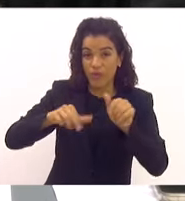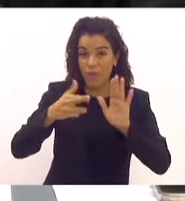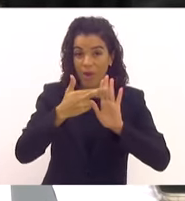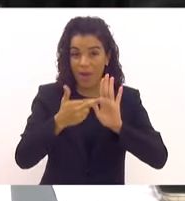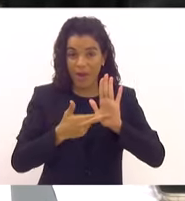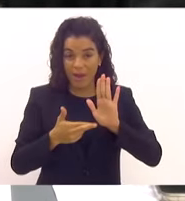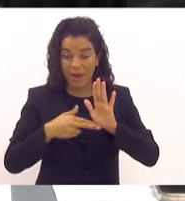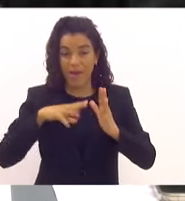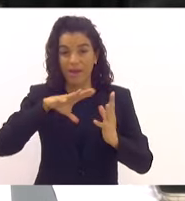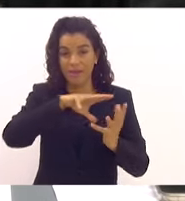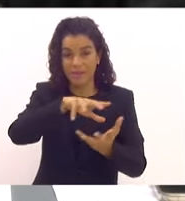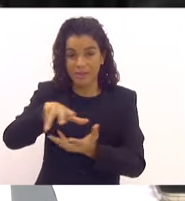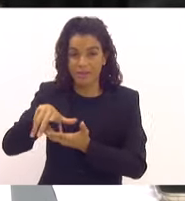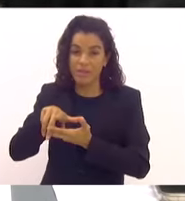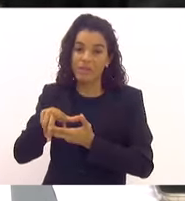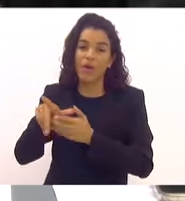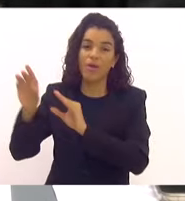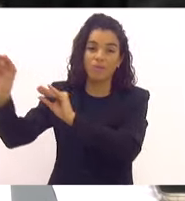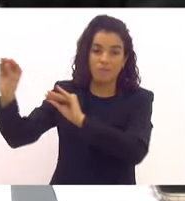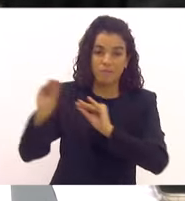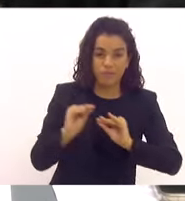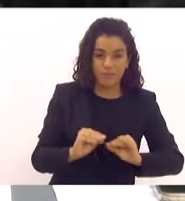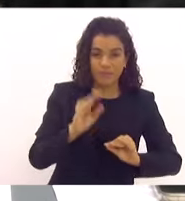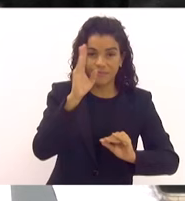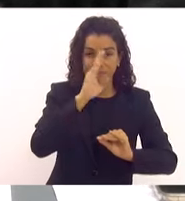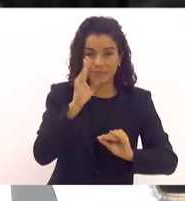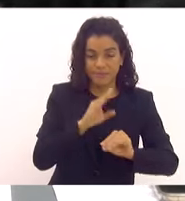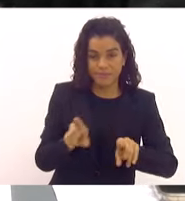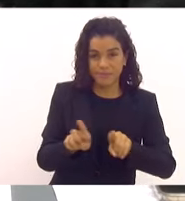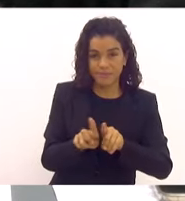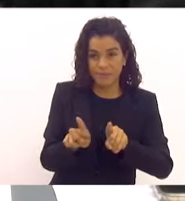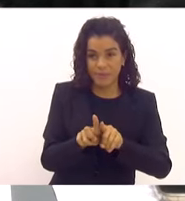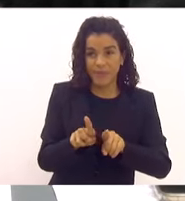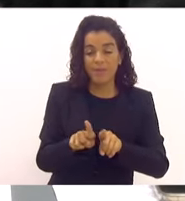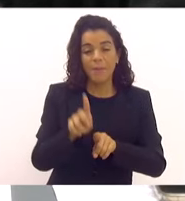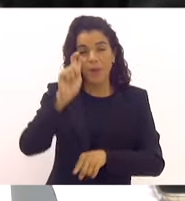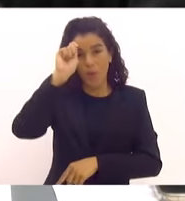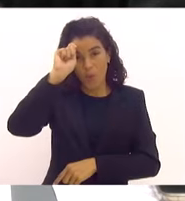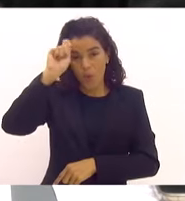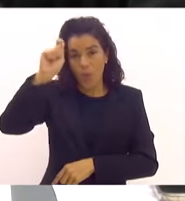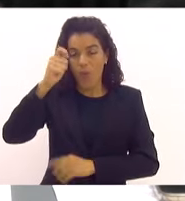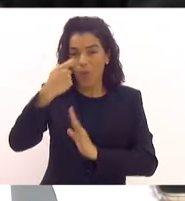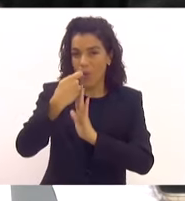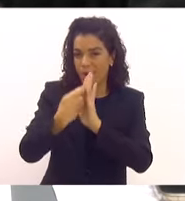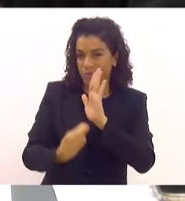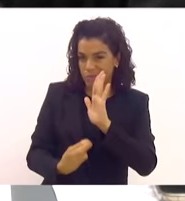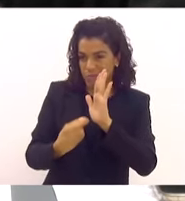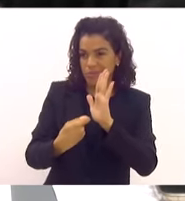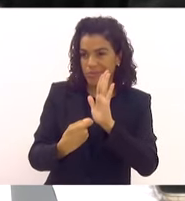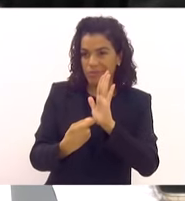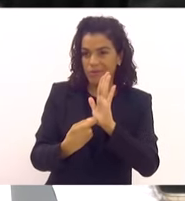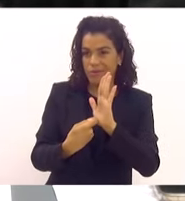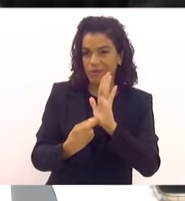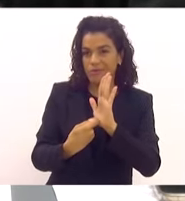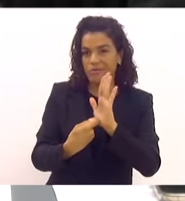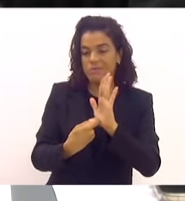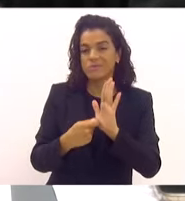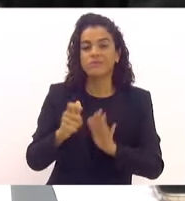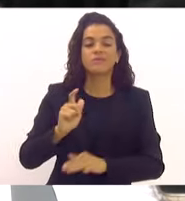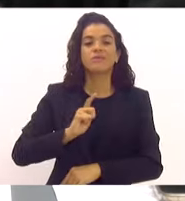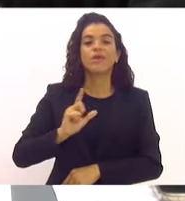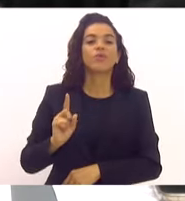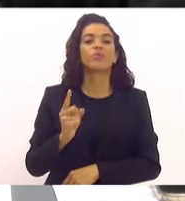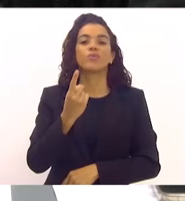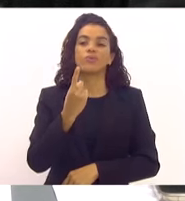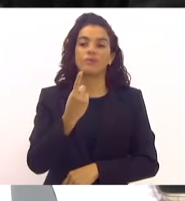Brasil. E também porque o autor, deputado Amorim, eu só teria uma saída,